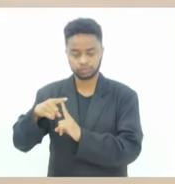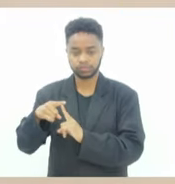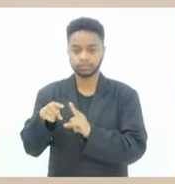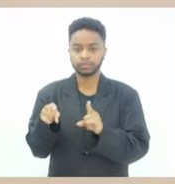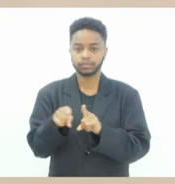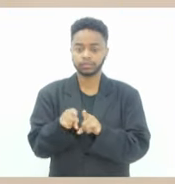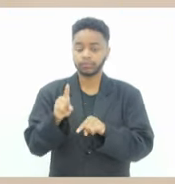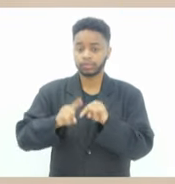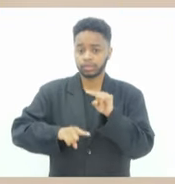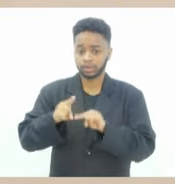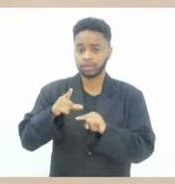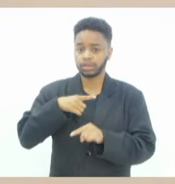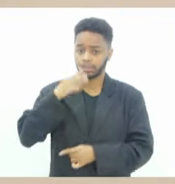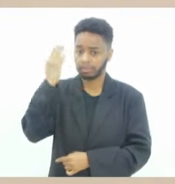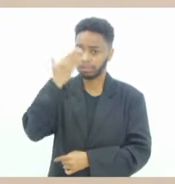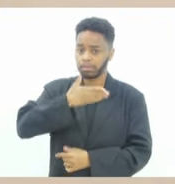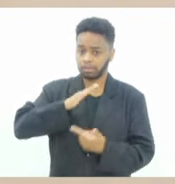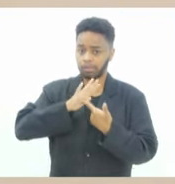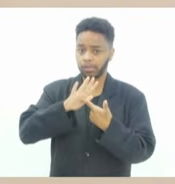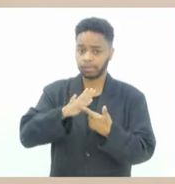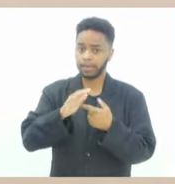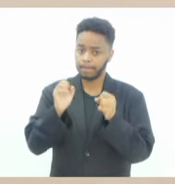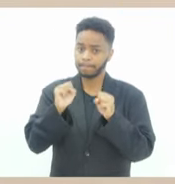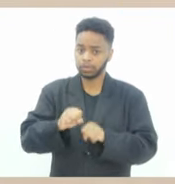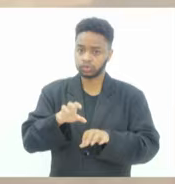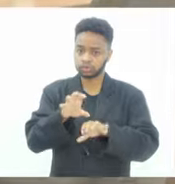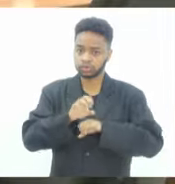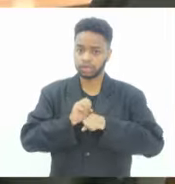substâncias comprovadamente cancerígenas.